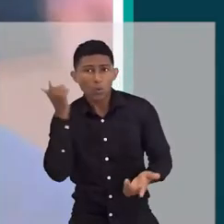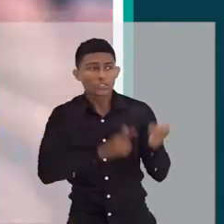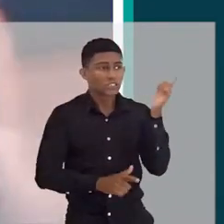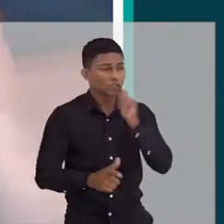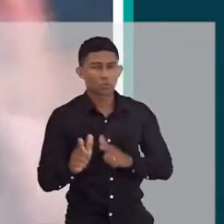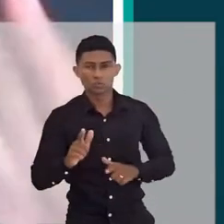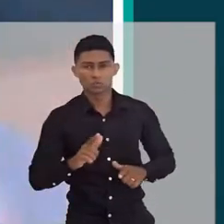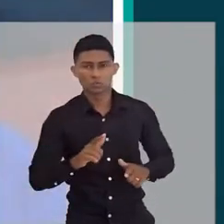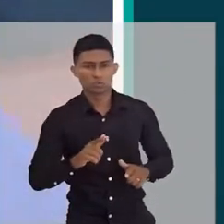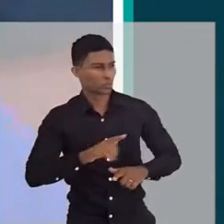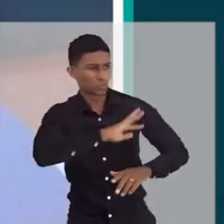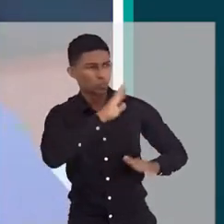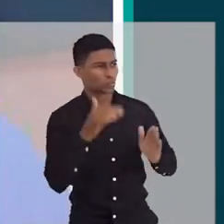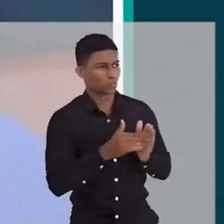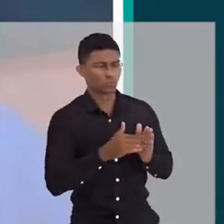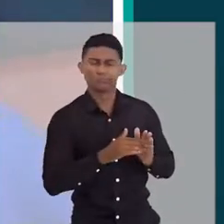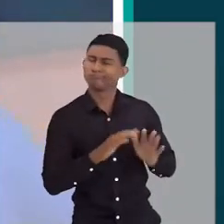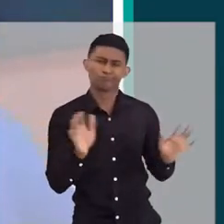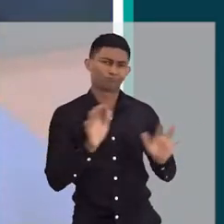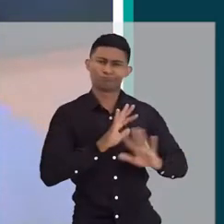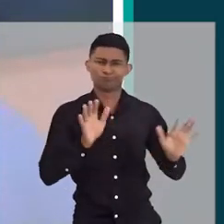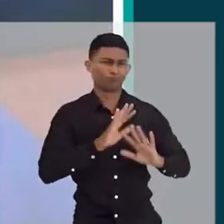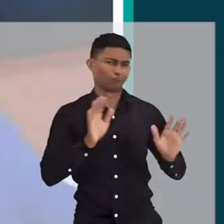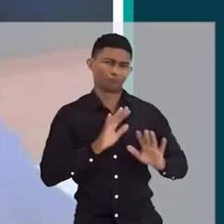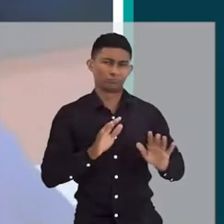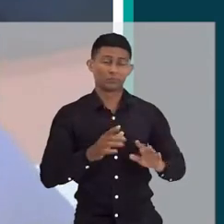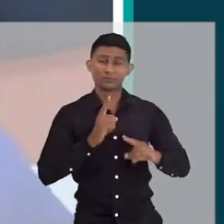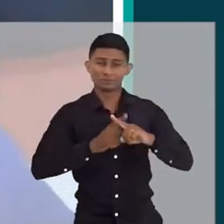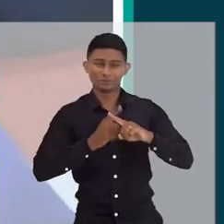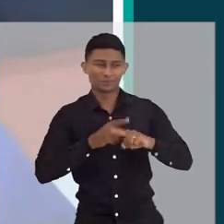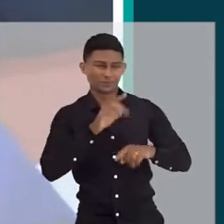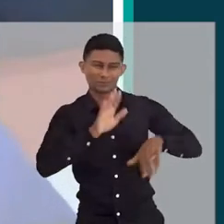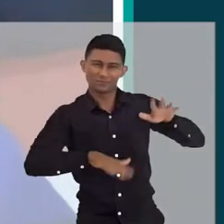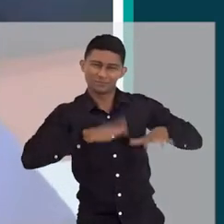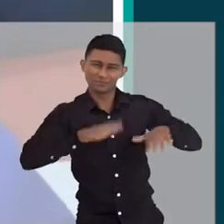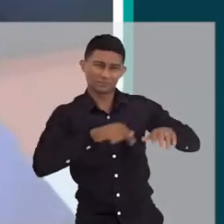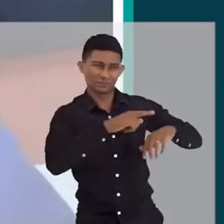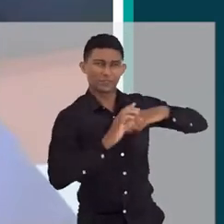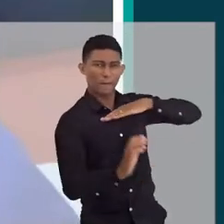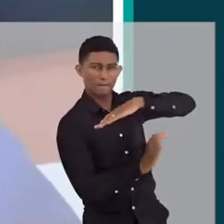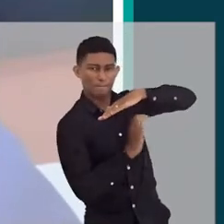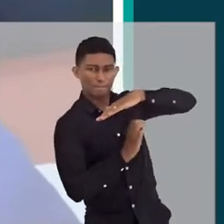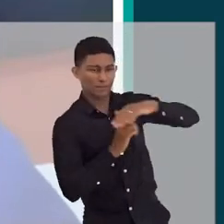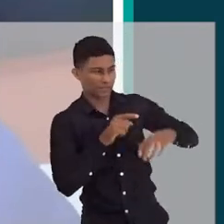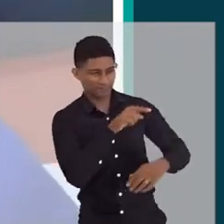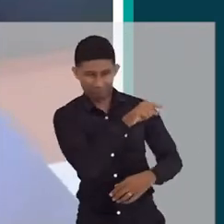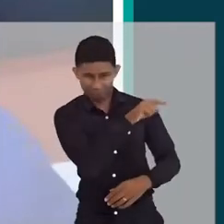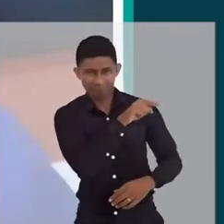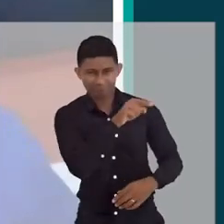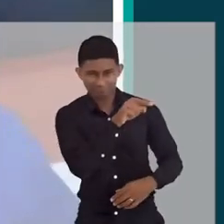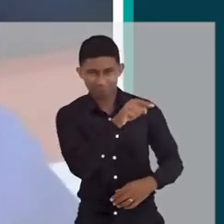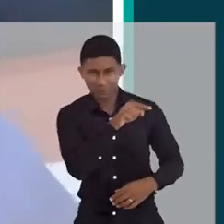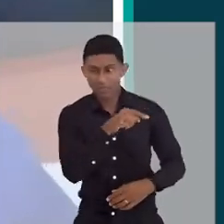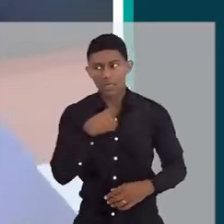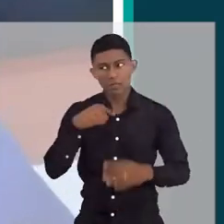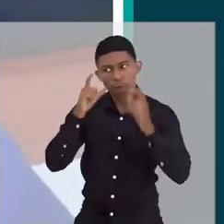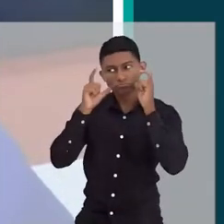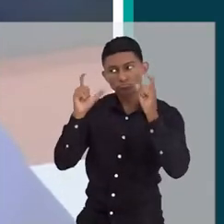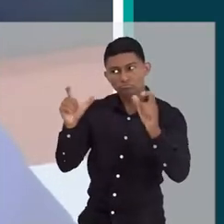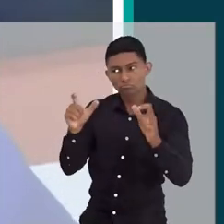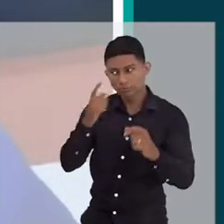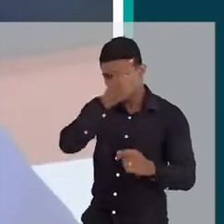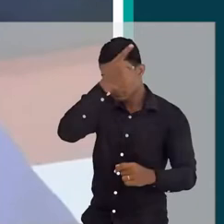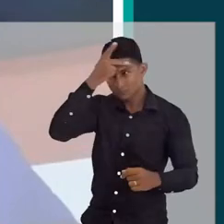os negócios, não. Alguns negócios não são interessantes para nós. Porque uma marca que está de olho em alcance, ela não tem que estar conversando só